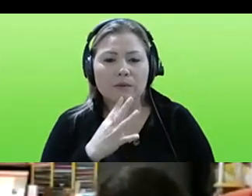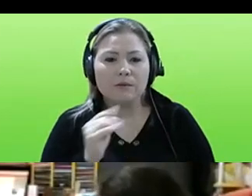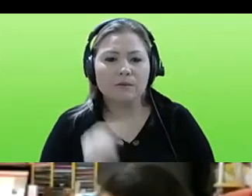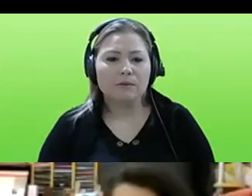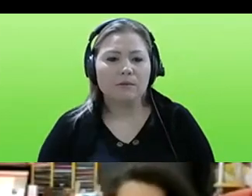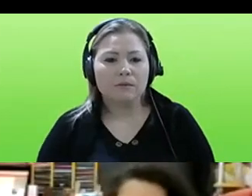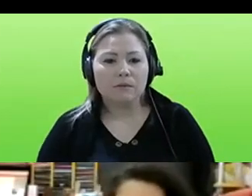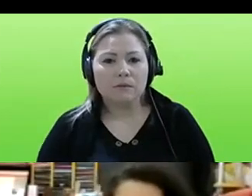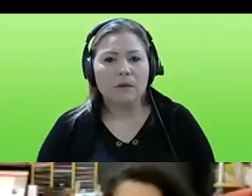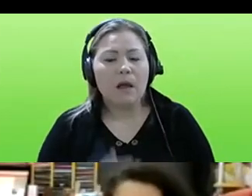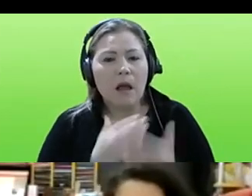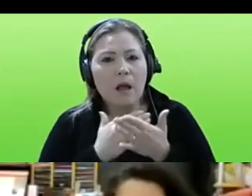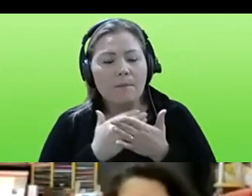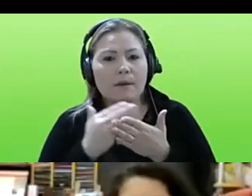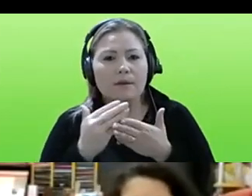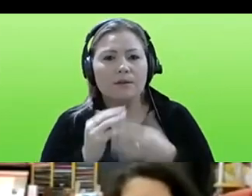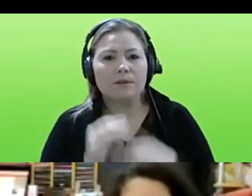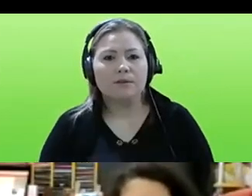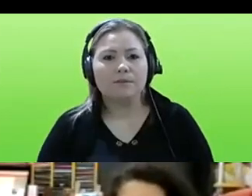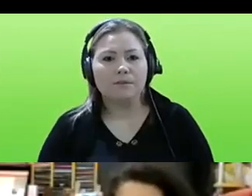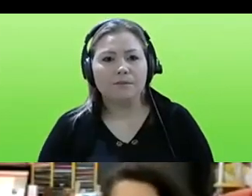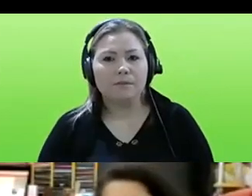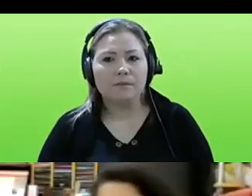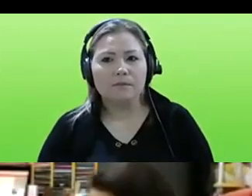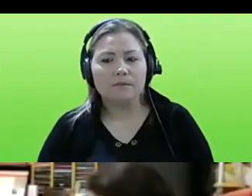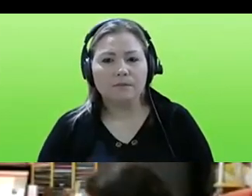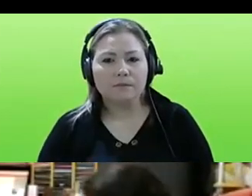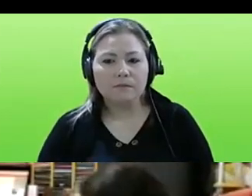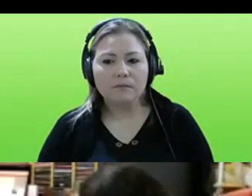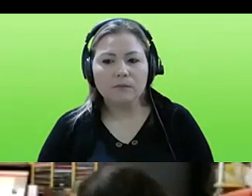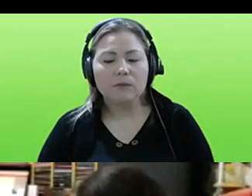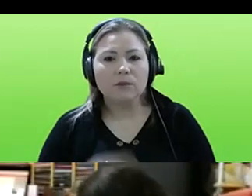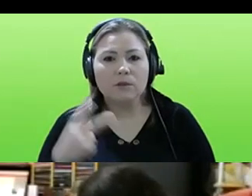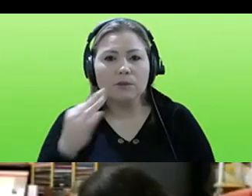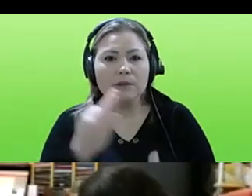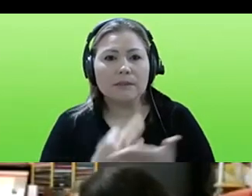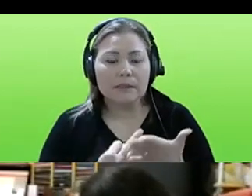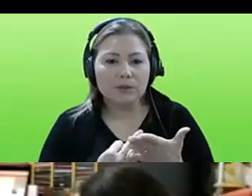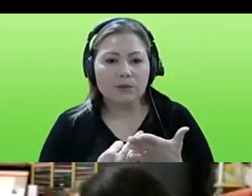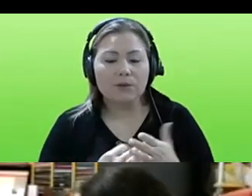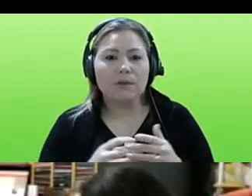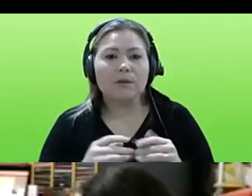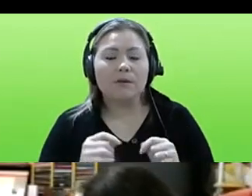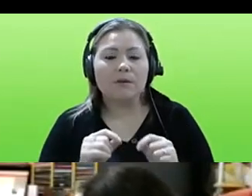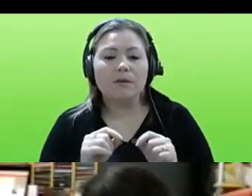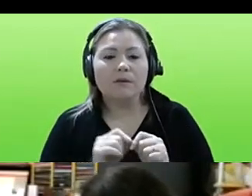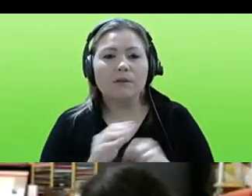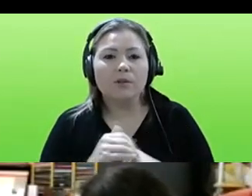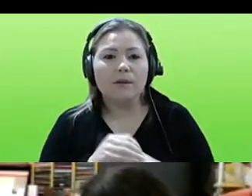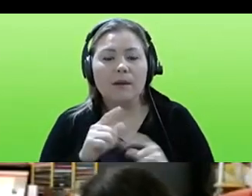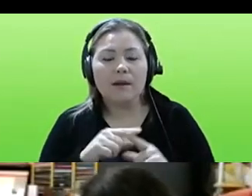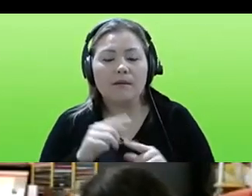a partir de seus textos que operam o que se chama uma guinada